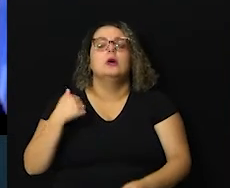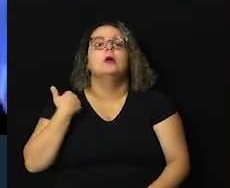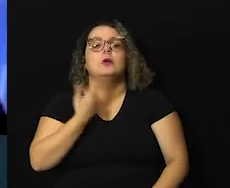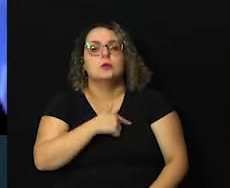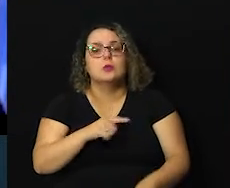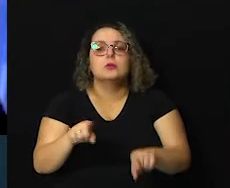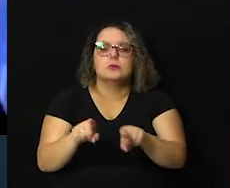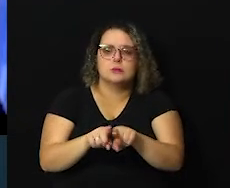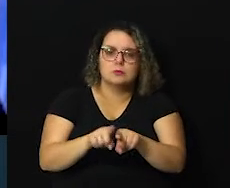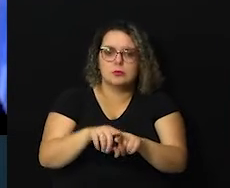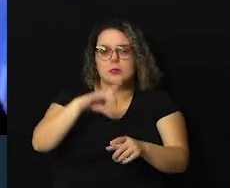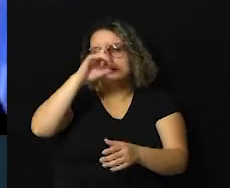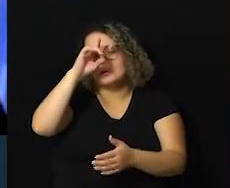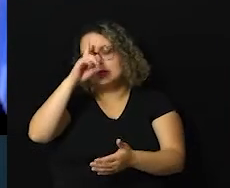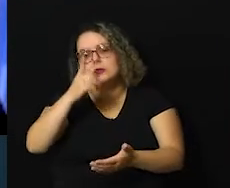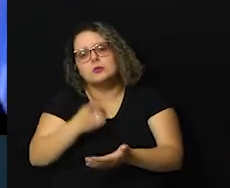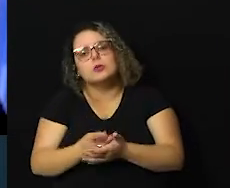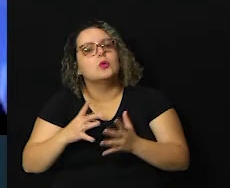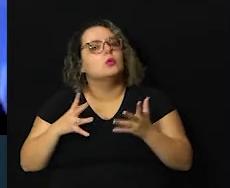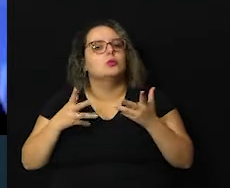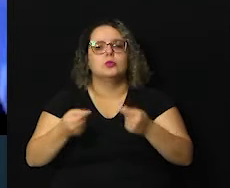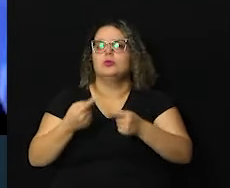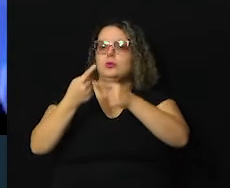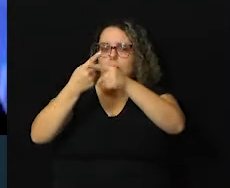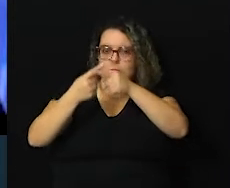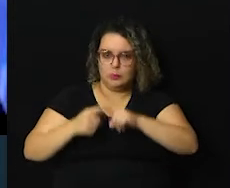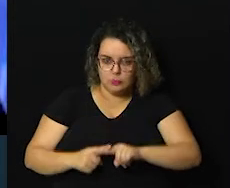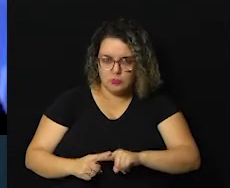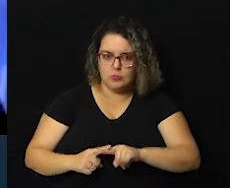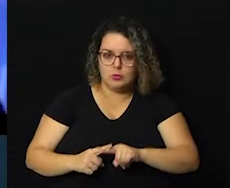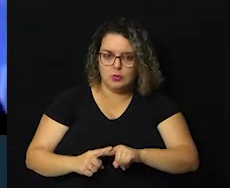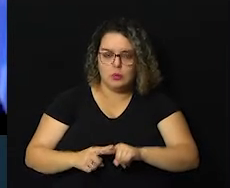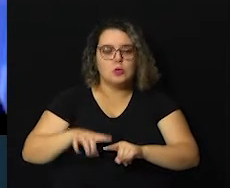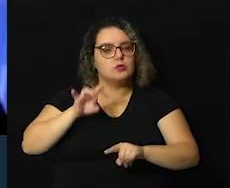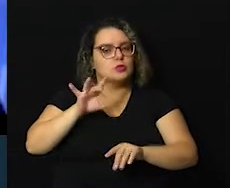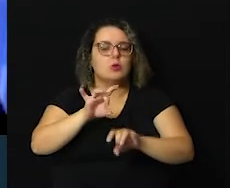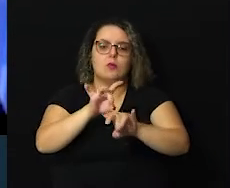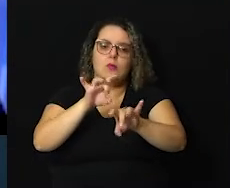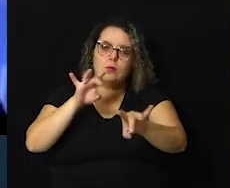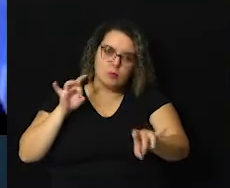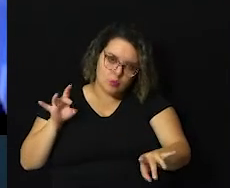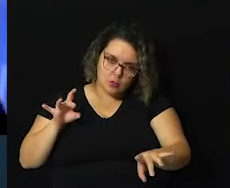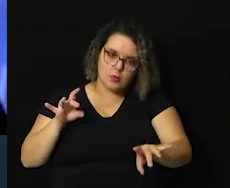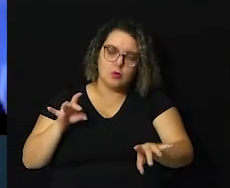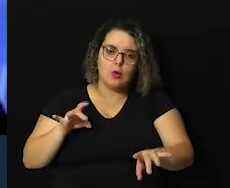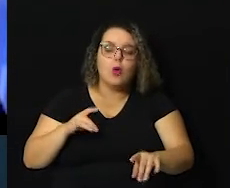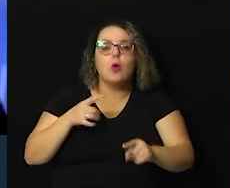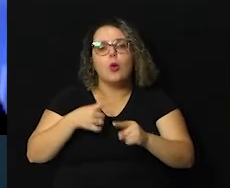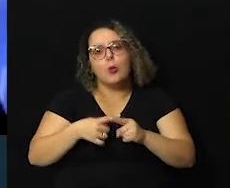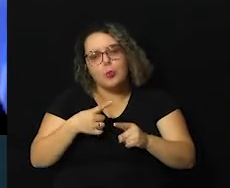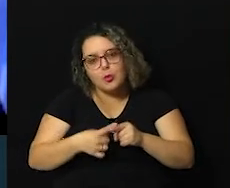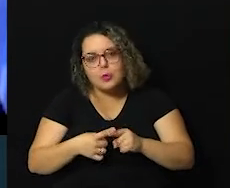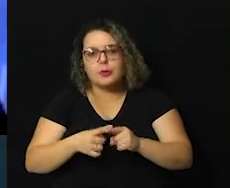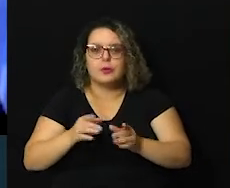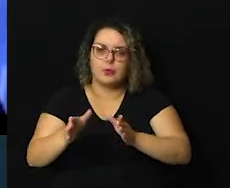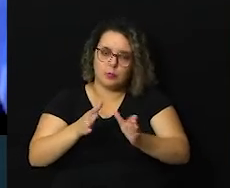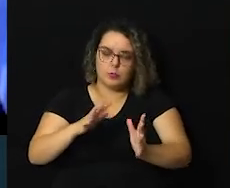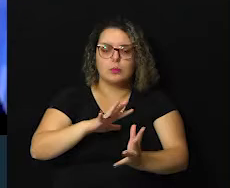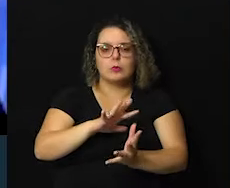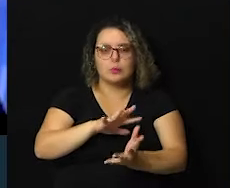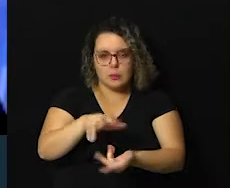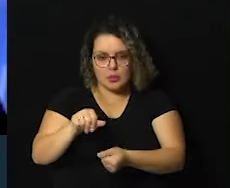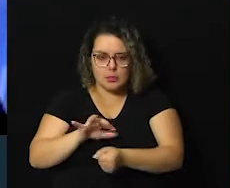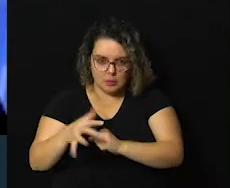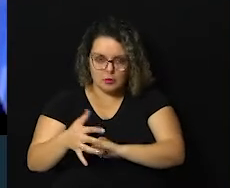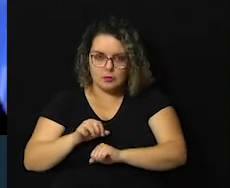um dia e a gente também decidiu que todos os nossos campeonatos seriam virtuais ou remoto por conta